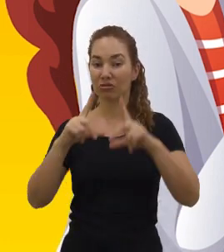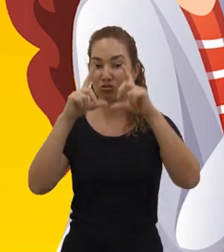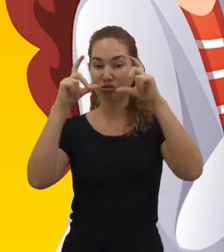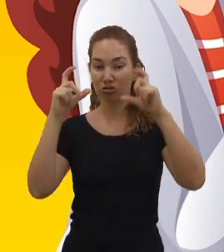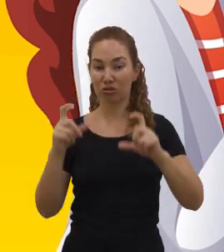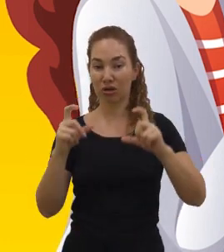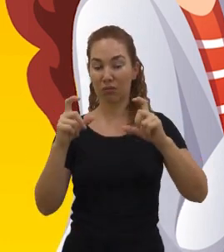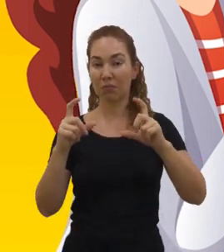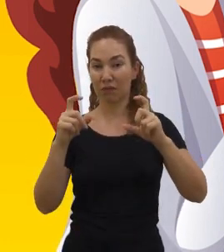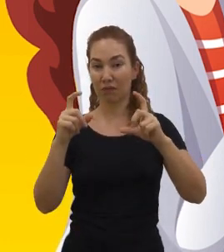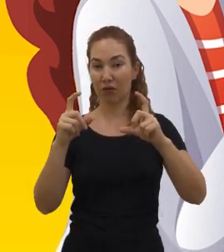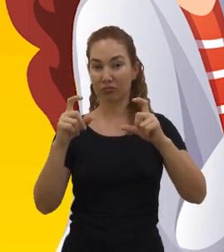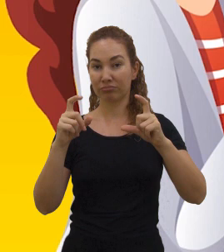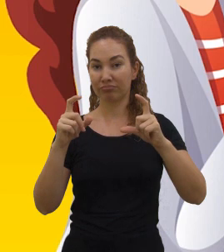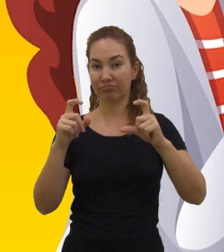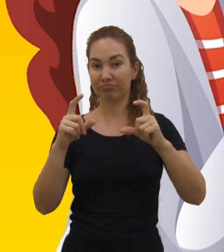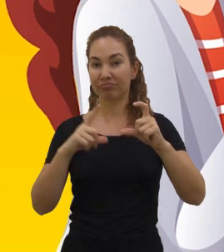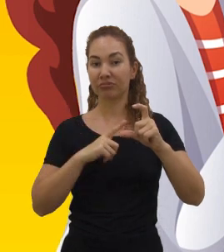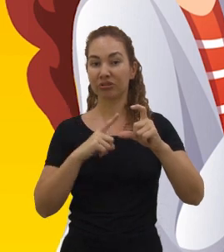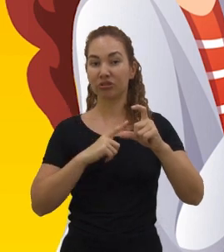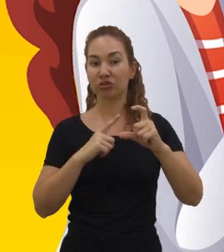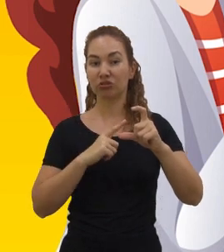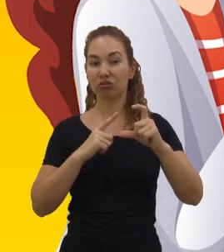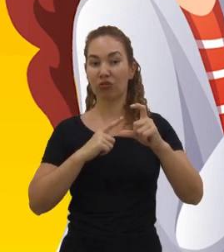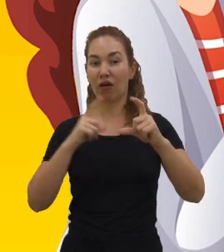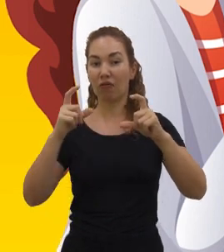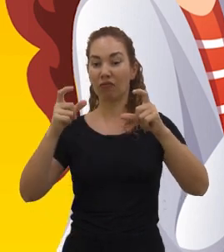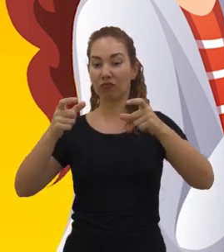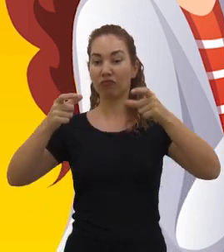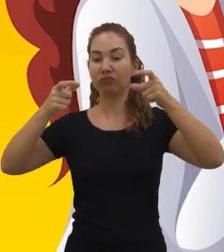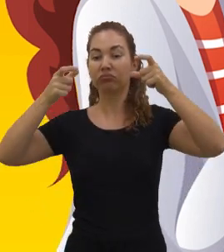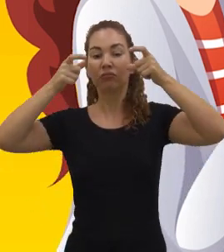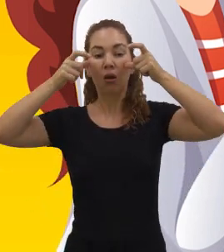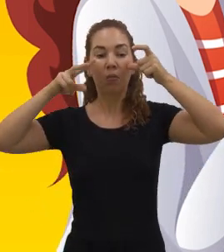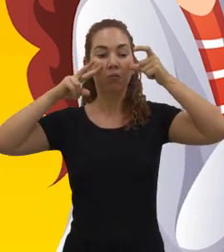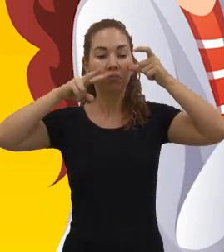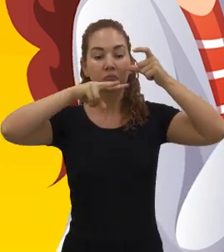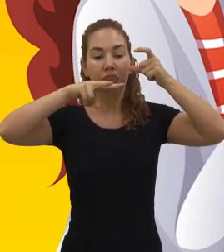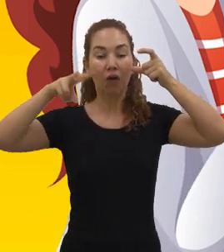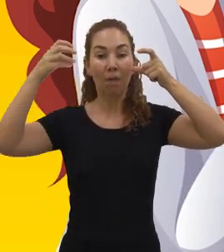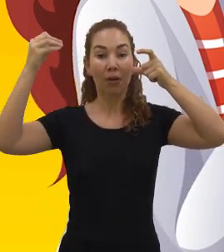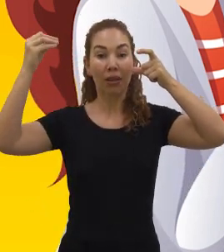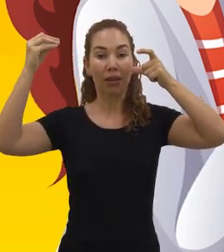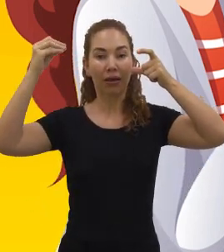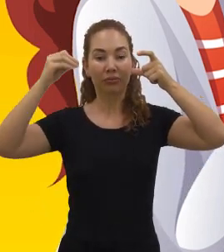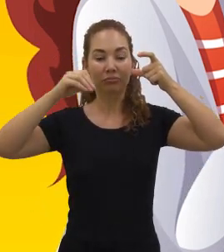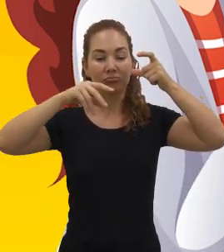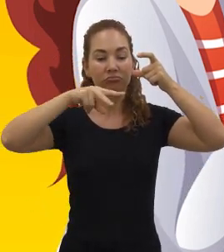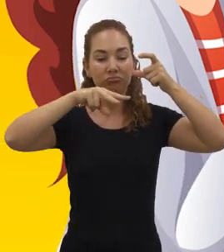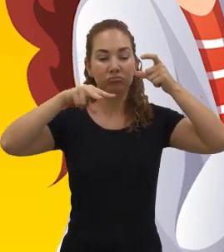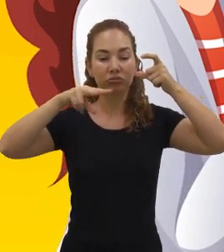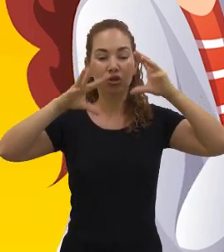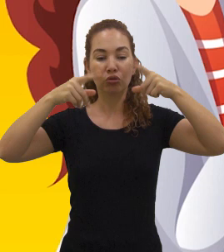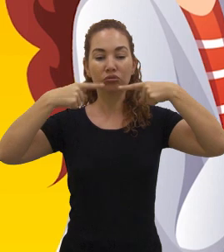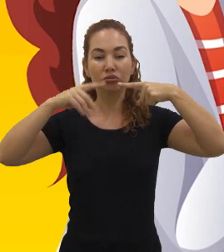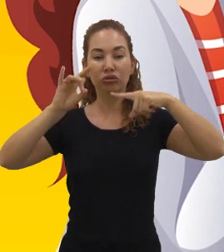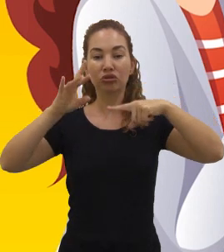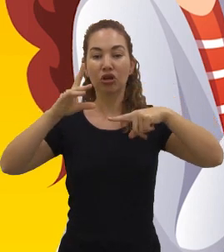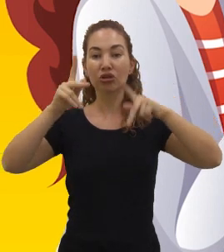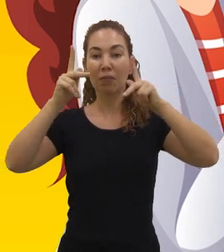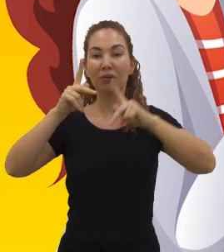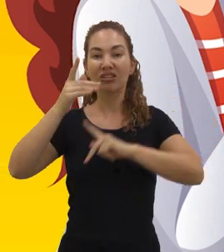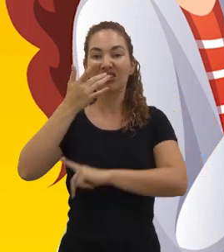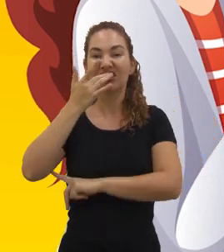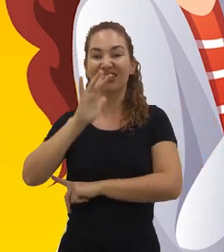dessa empresa, tipo, terra das cervejas lá em cima, em Porto Alegre, e todo mundo criticou porque só tinha gente